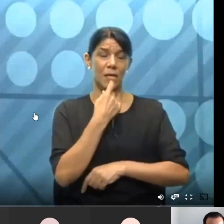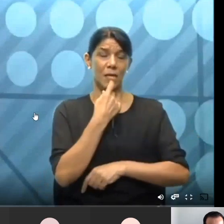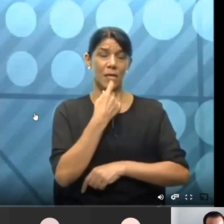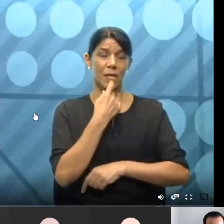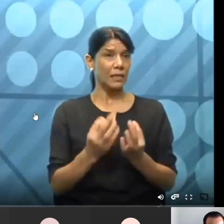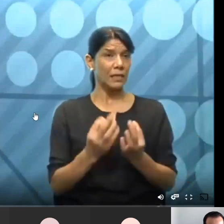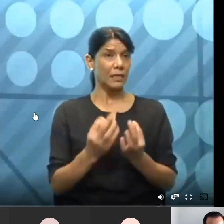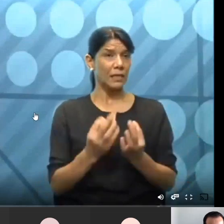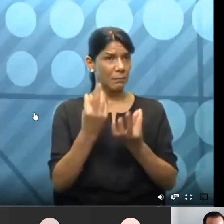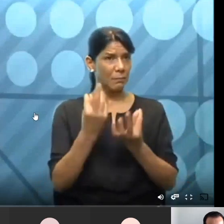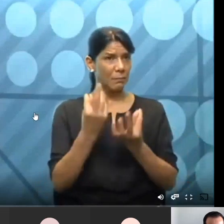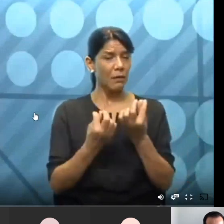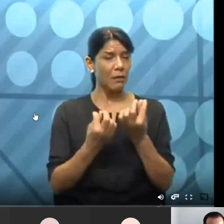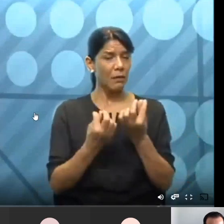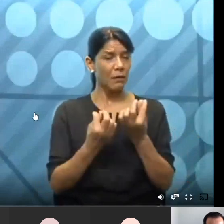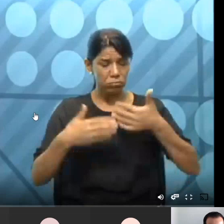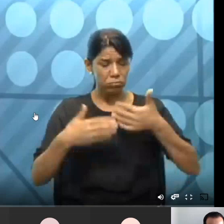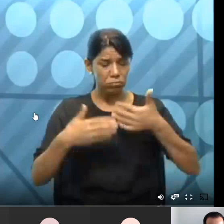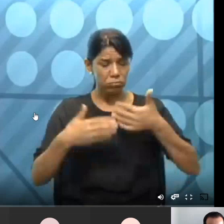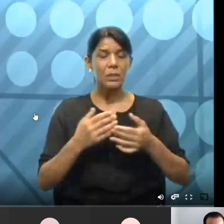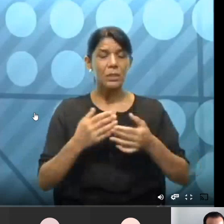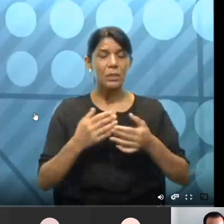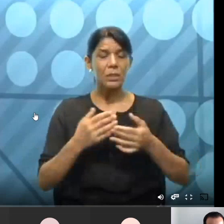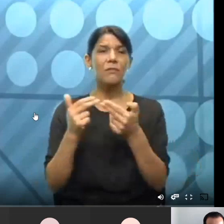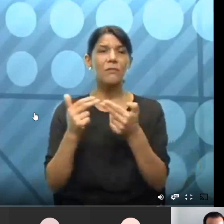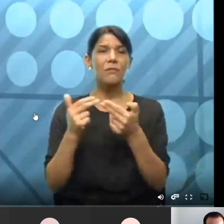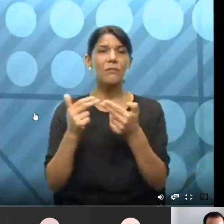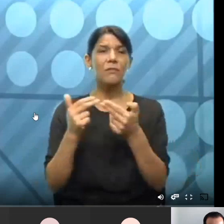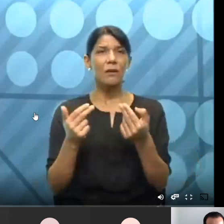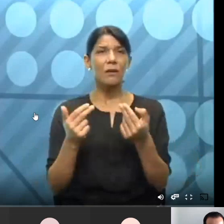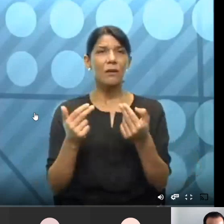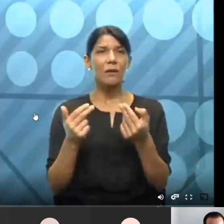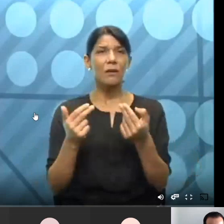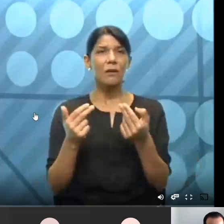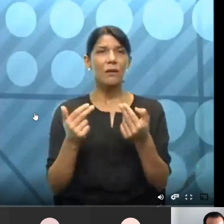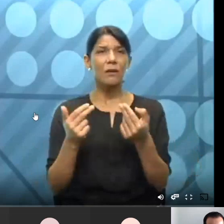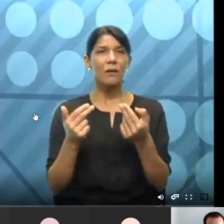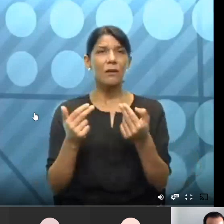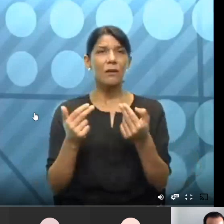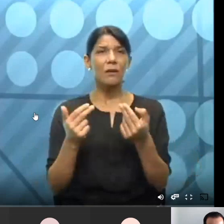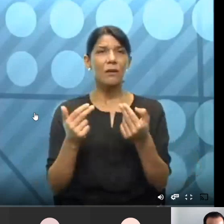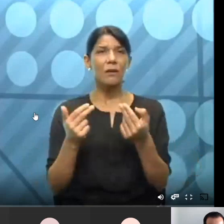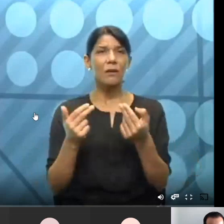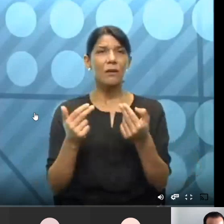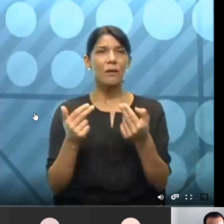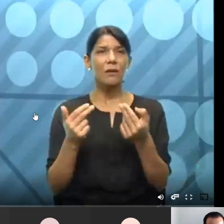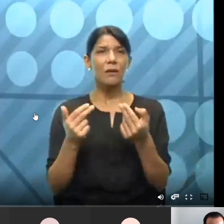por mecanismos de ações específicos. Ok? Vamos ver quais são esses mecanismos?